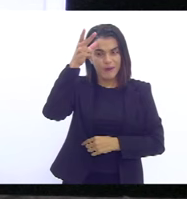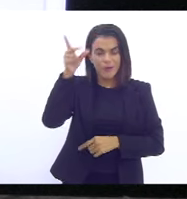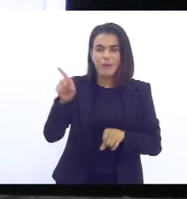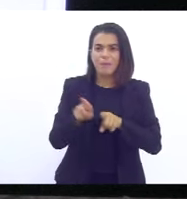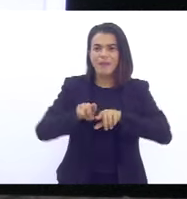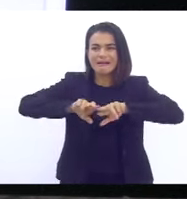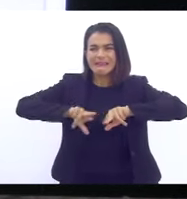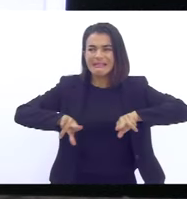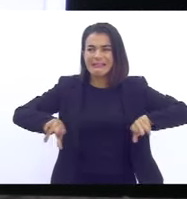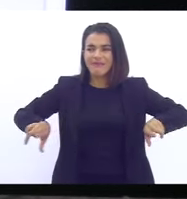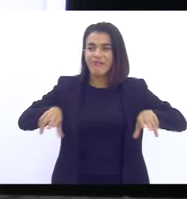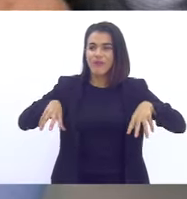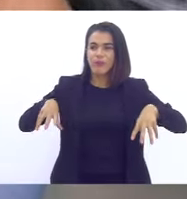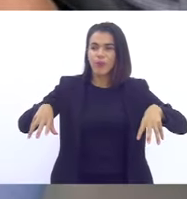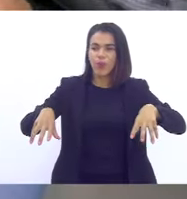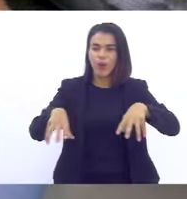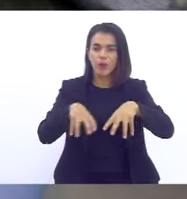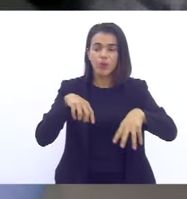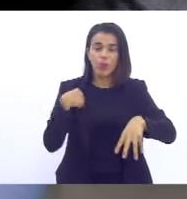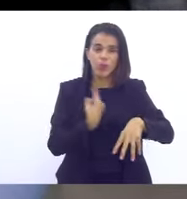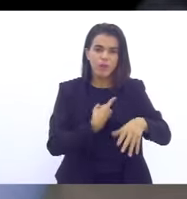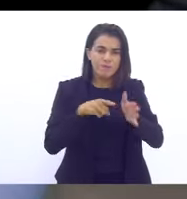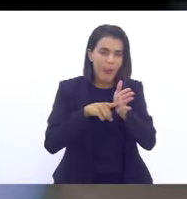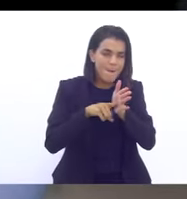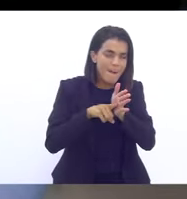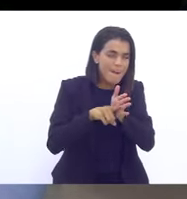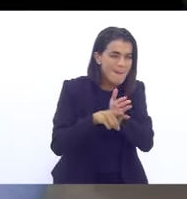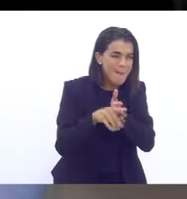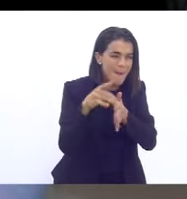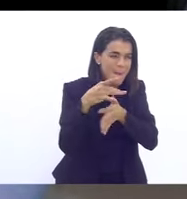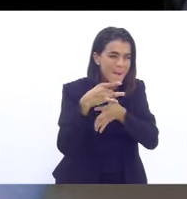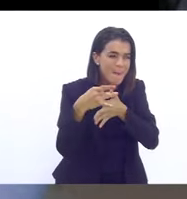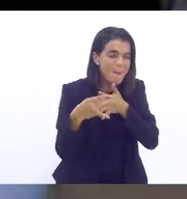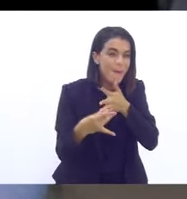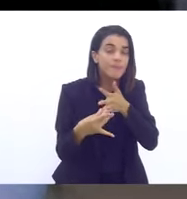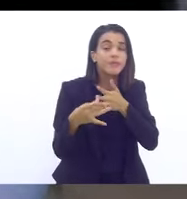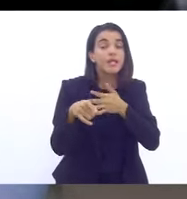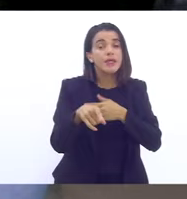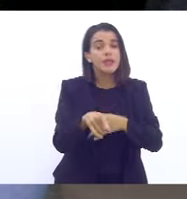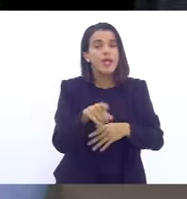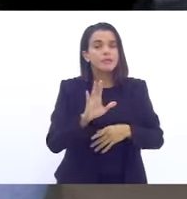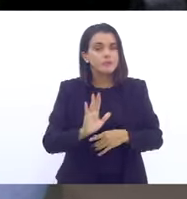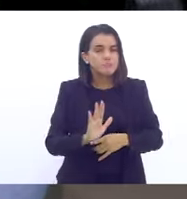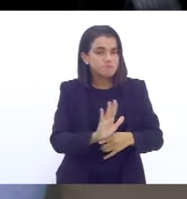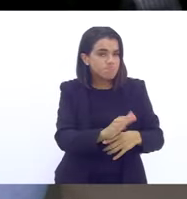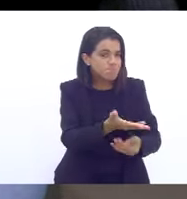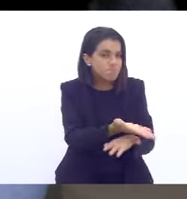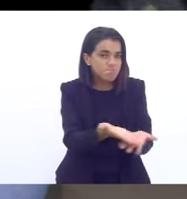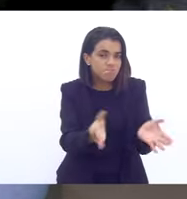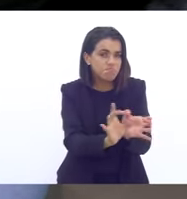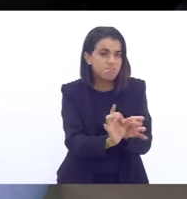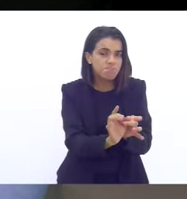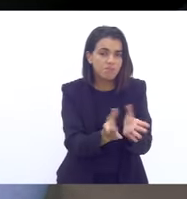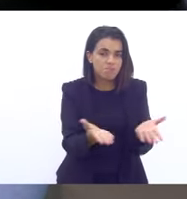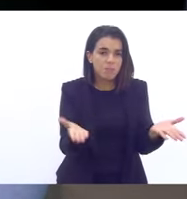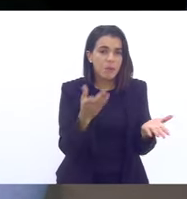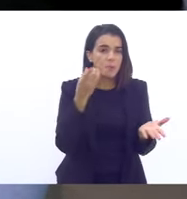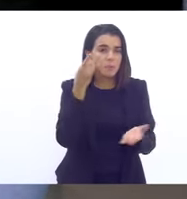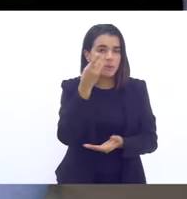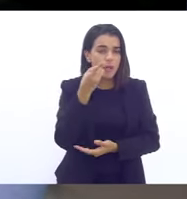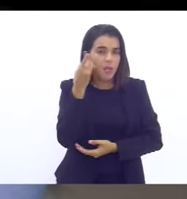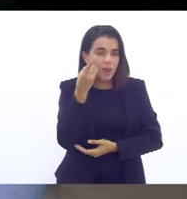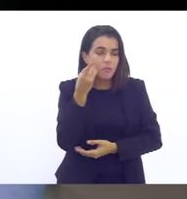diversos órgãos, fizemos uma pesquisa muito aprofundada e essa contribuição está à disposição dos nobres deputados, né, para